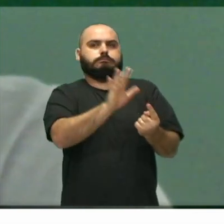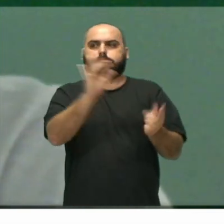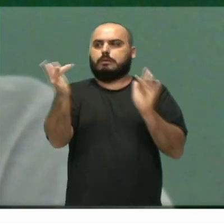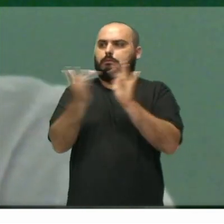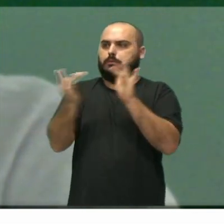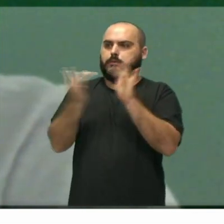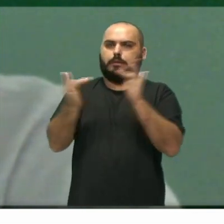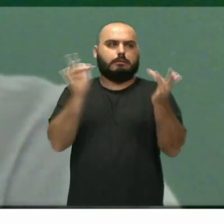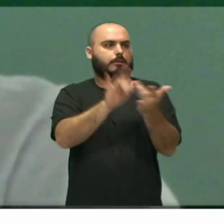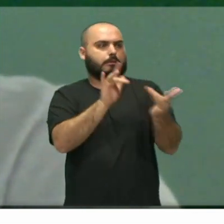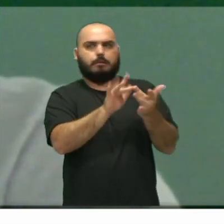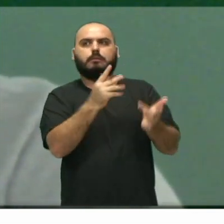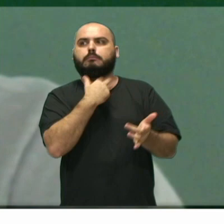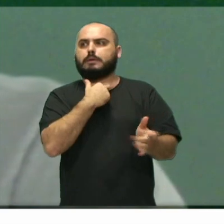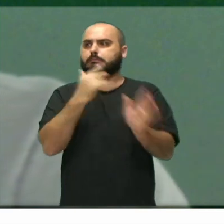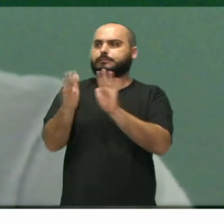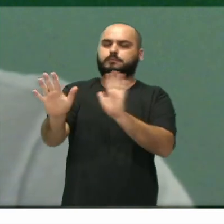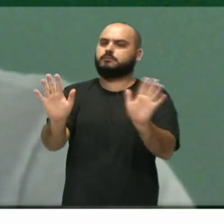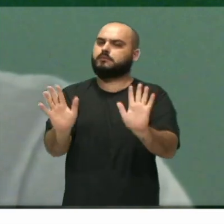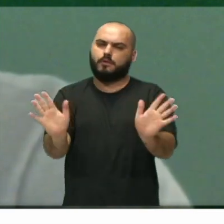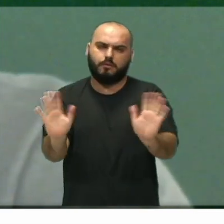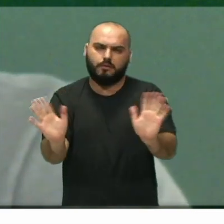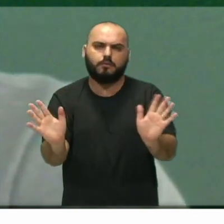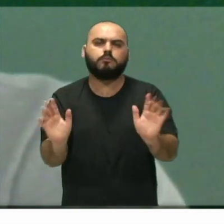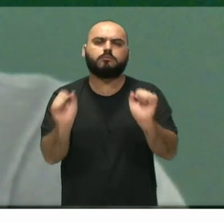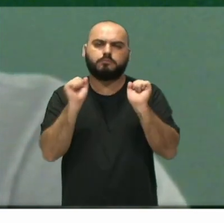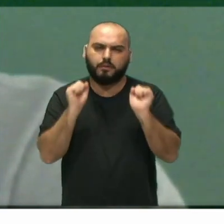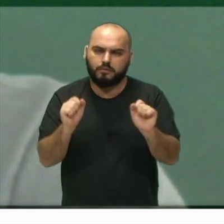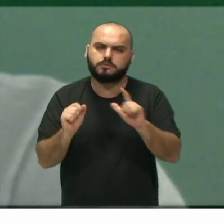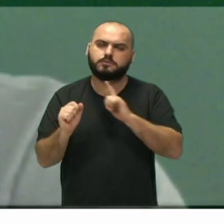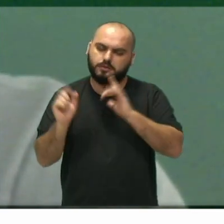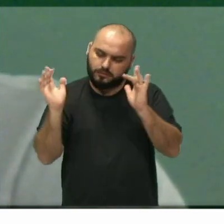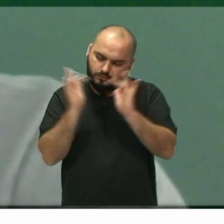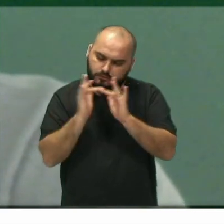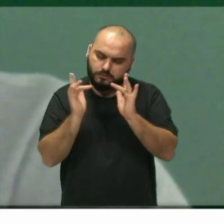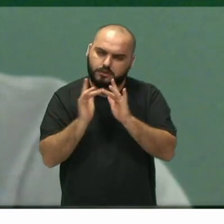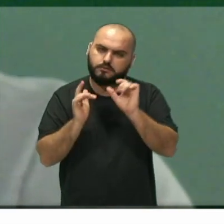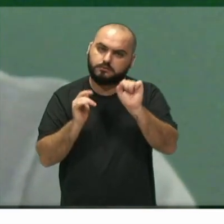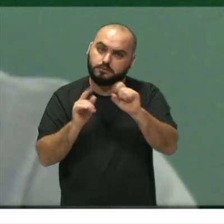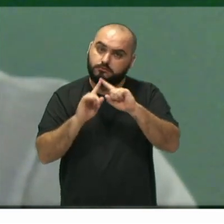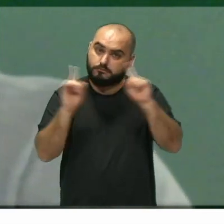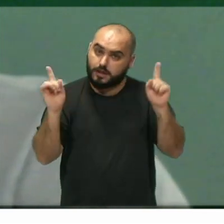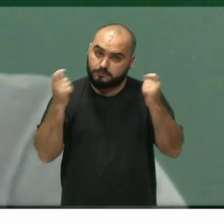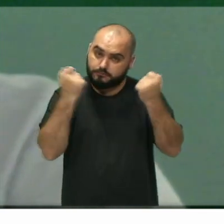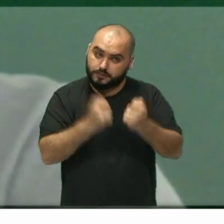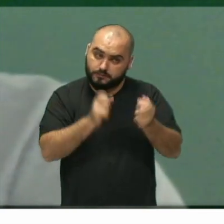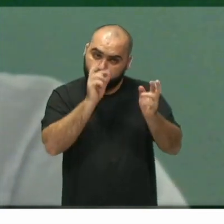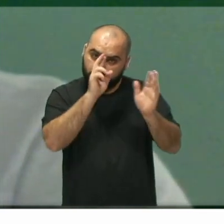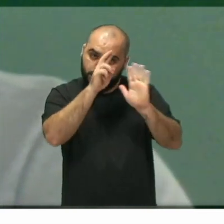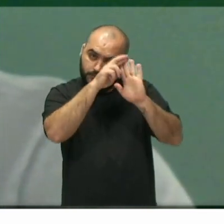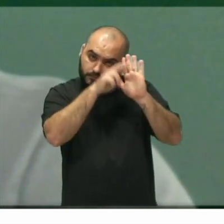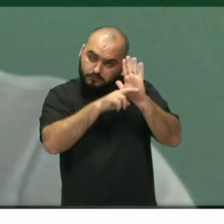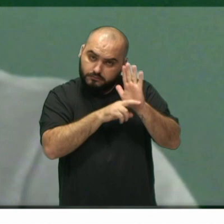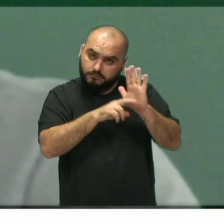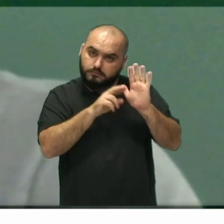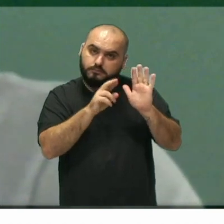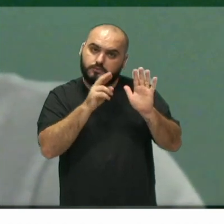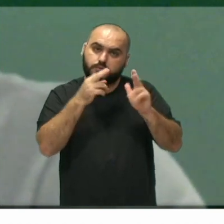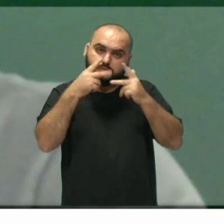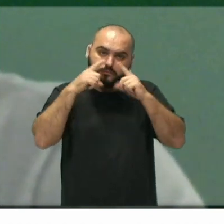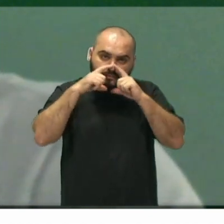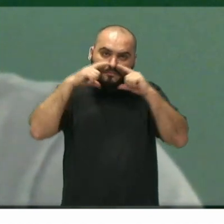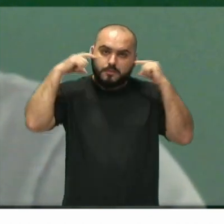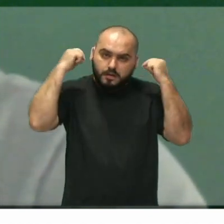contato com os outros, né? Eu posso ter, sim, contato com as pessoas, desde que eu respeite algumas regras, eu vou usar máscara, vou